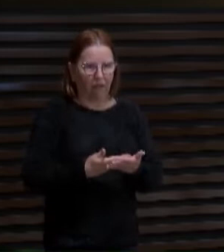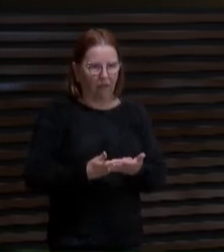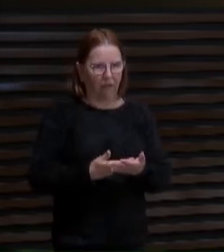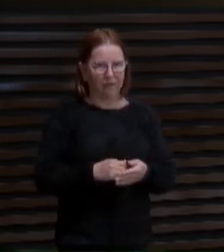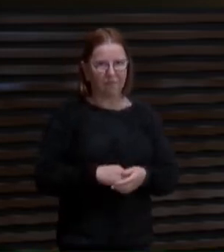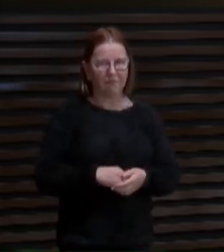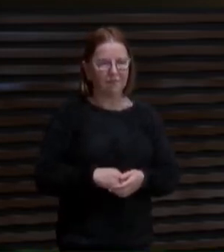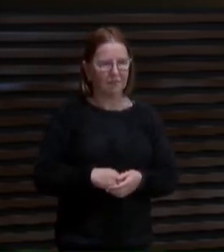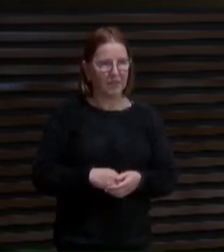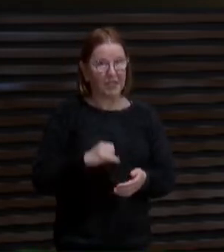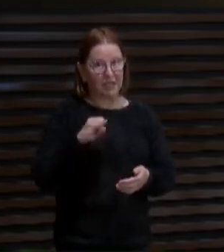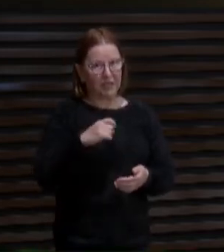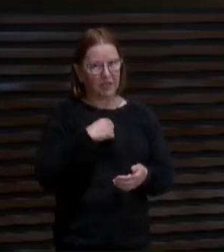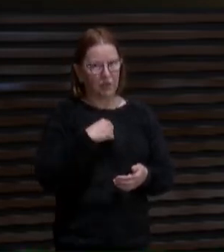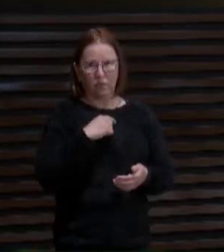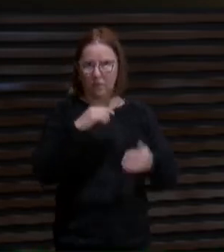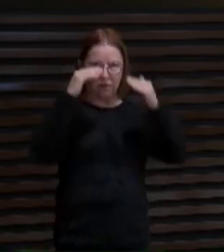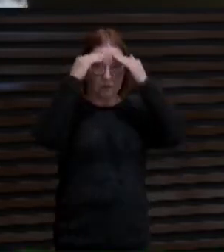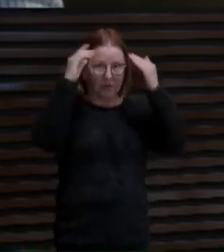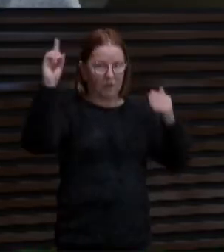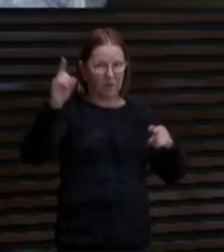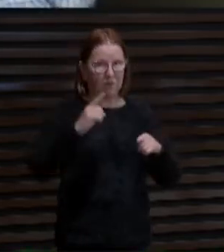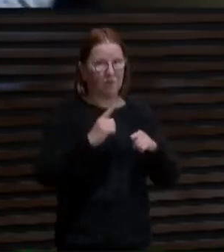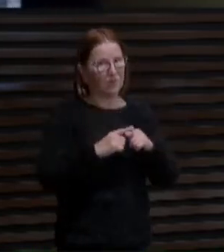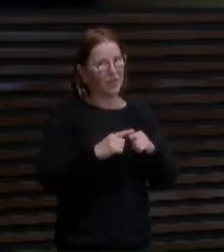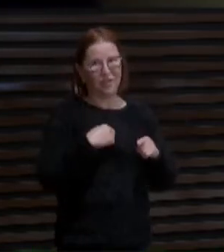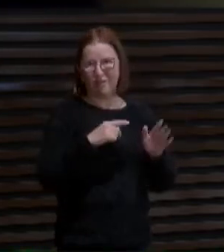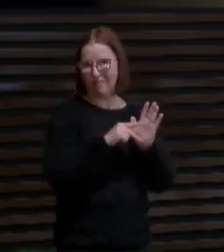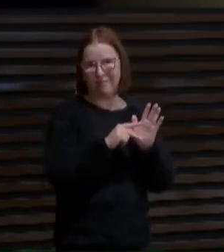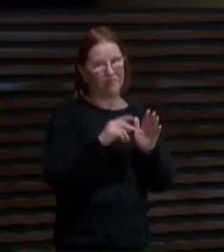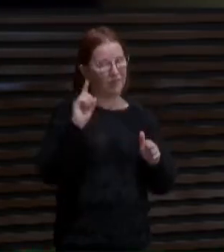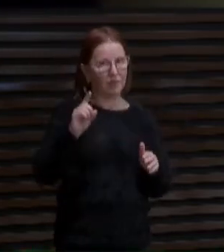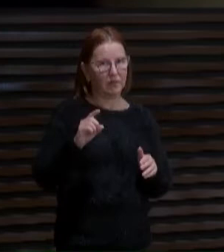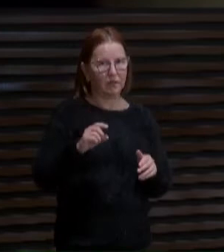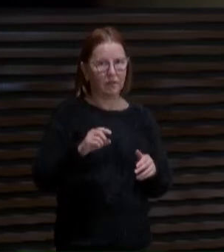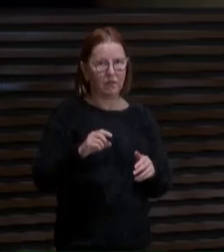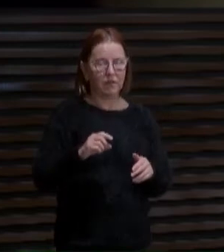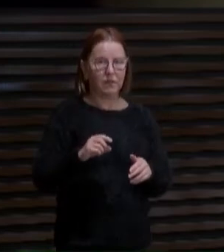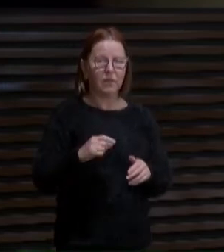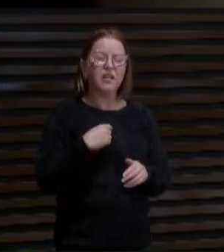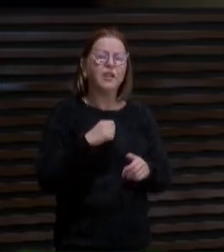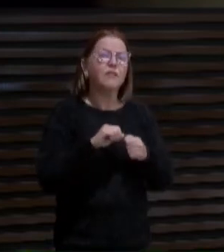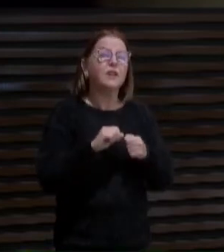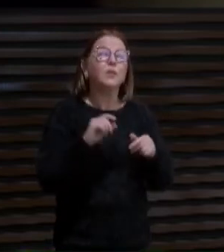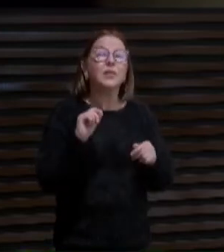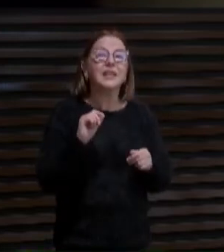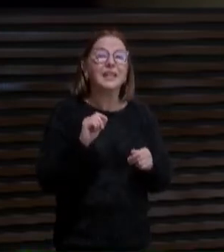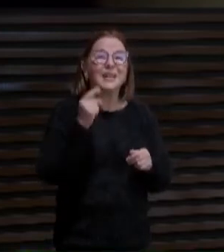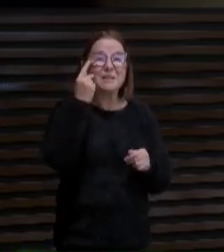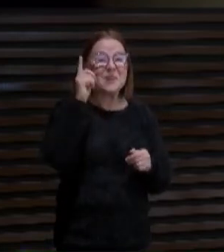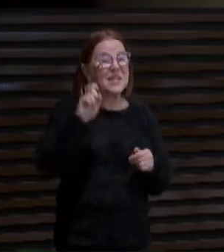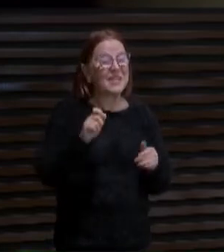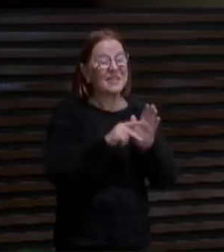se eu não tô ouvindo a Deus é porque eu não sou de Deus como é que eu faço para ser de Deus eu tenho que estar em Cristo Cristo tem que estar em mim